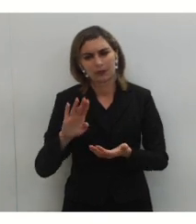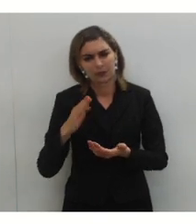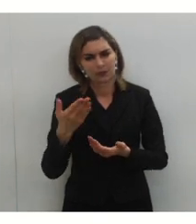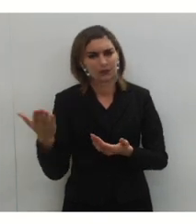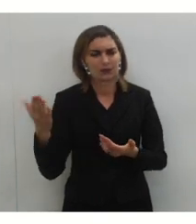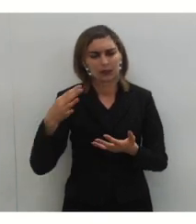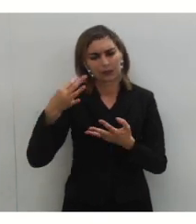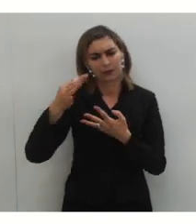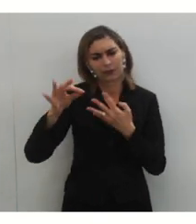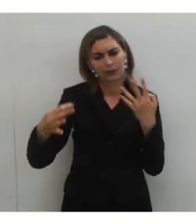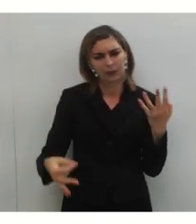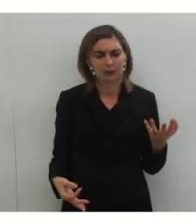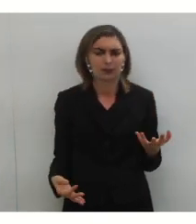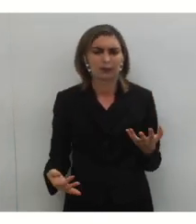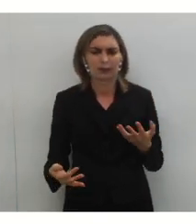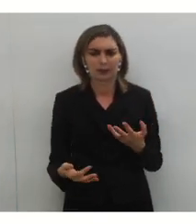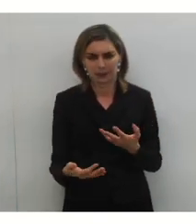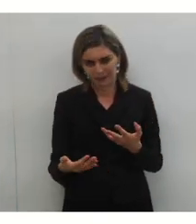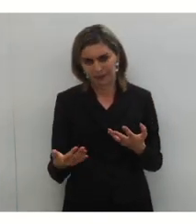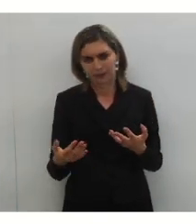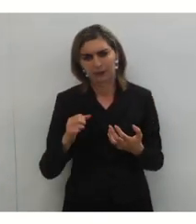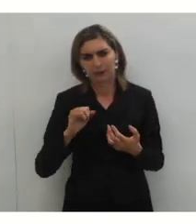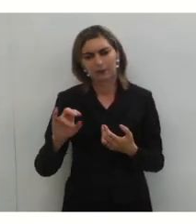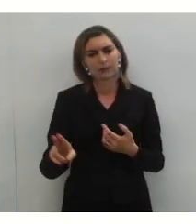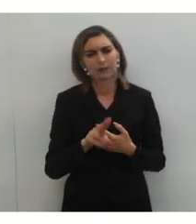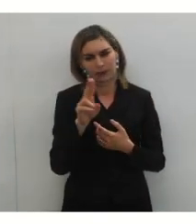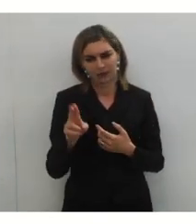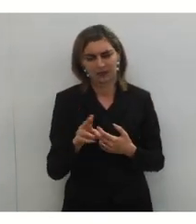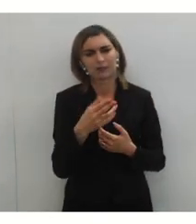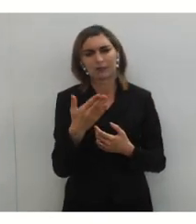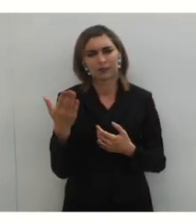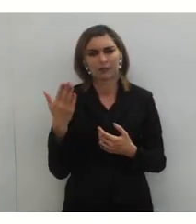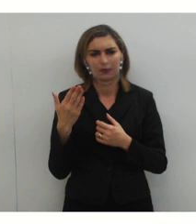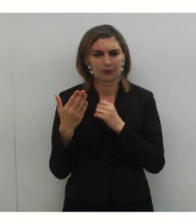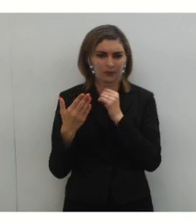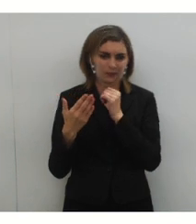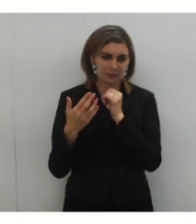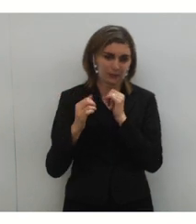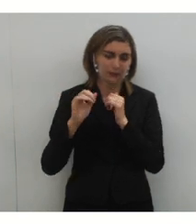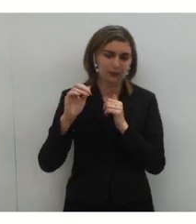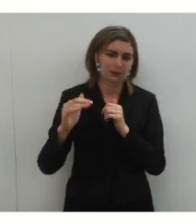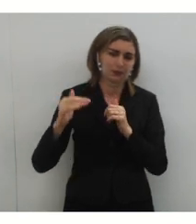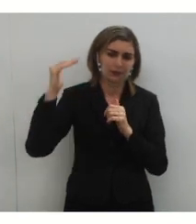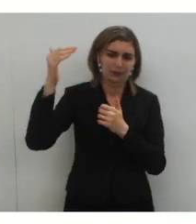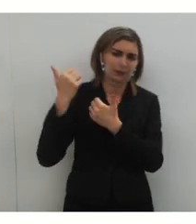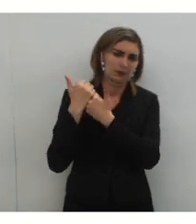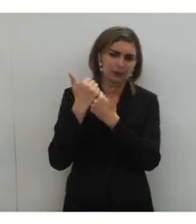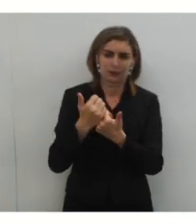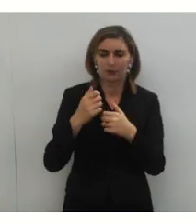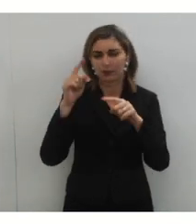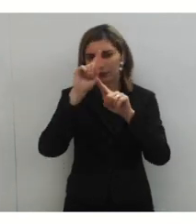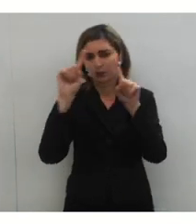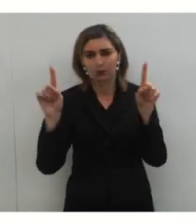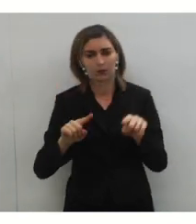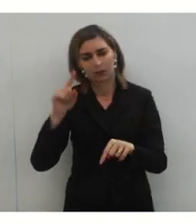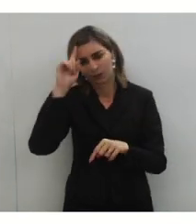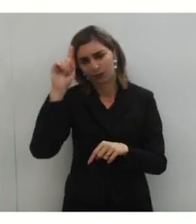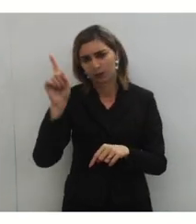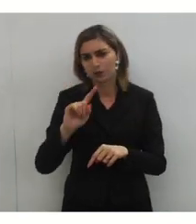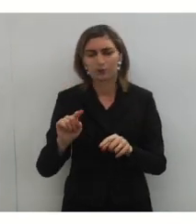falsas afirmações, se utiliza esse recurso. Então, o autoassessor de FHC não diz quem